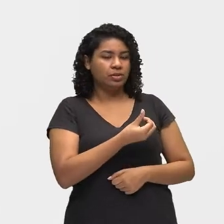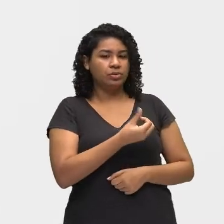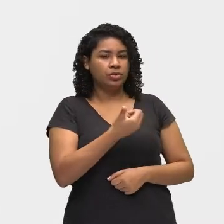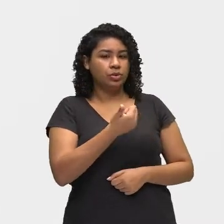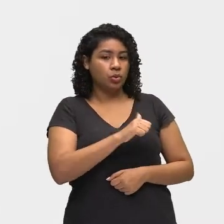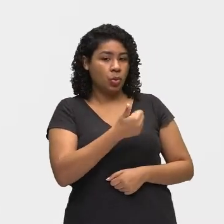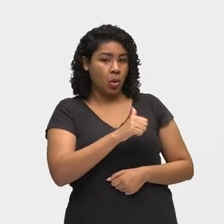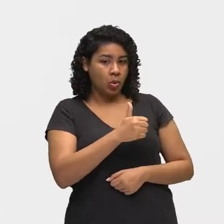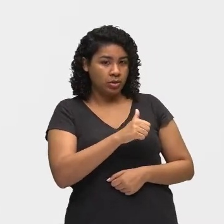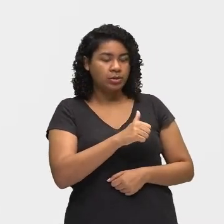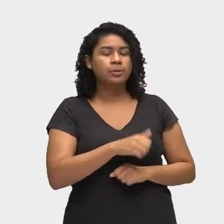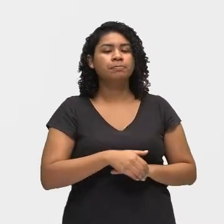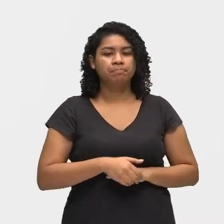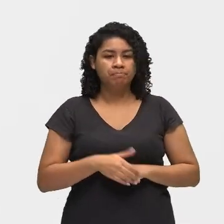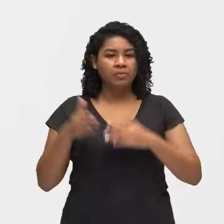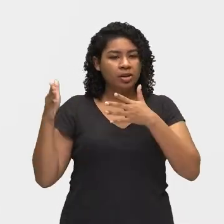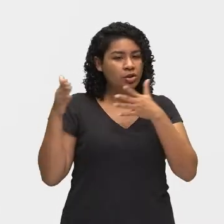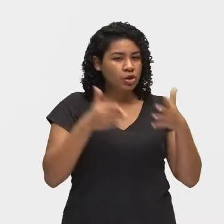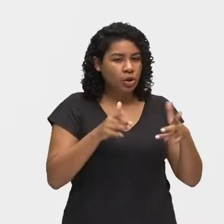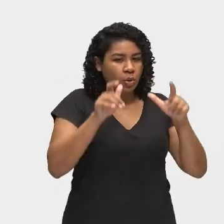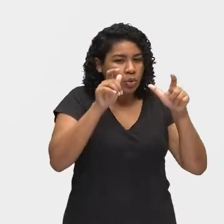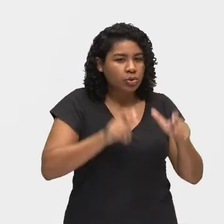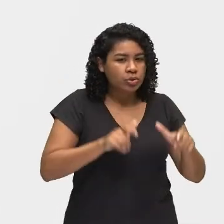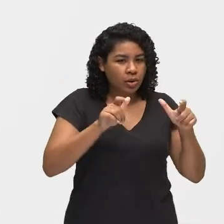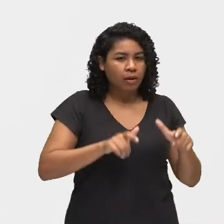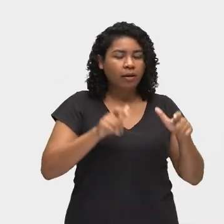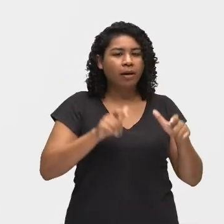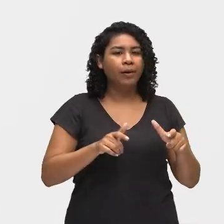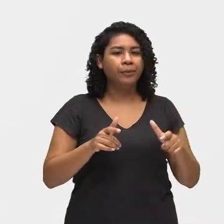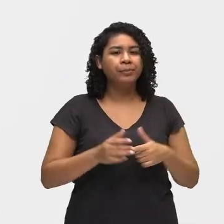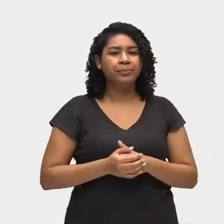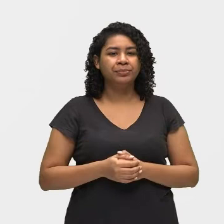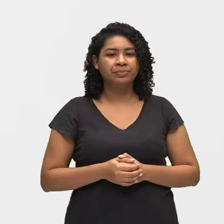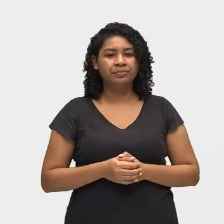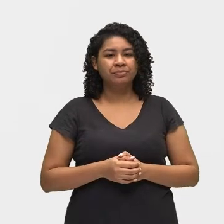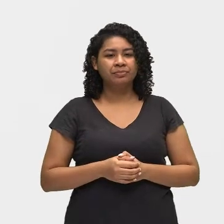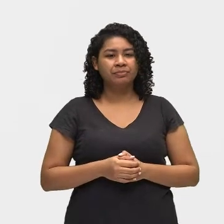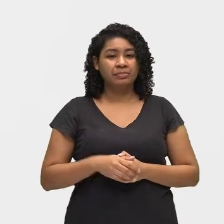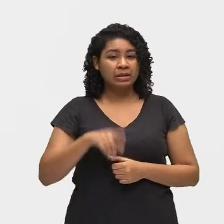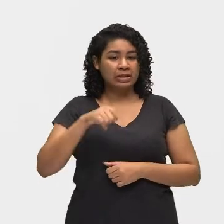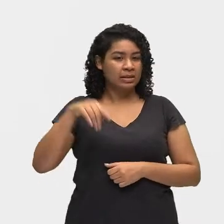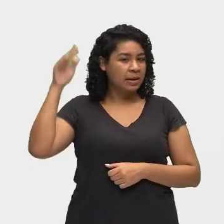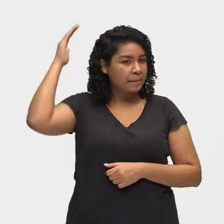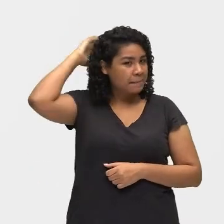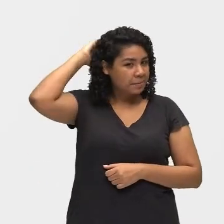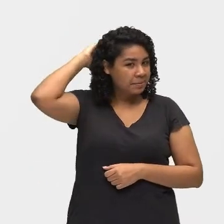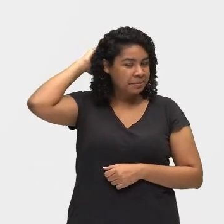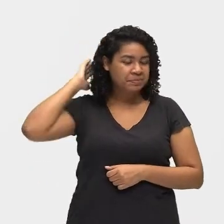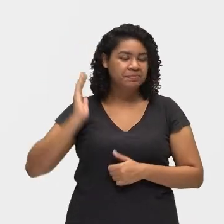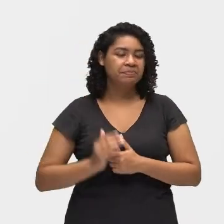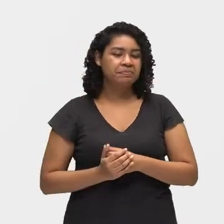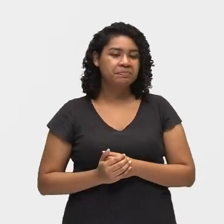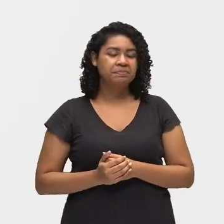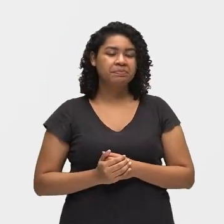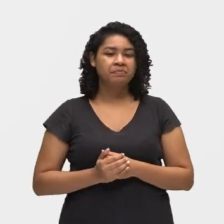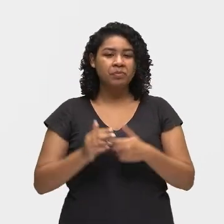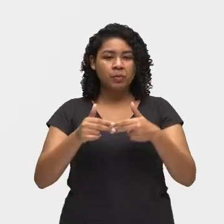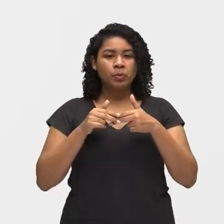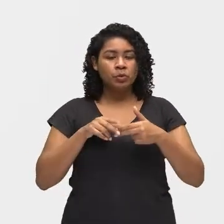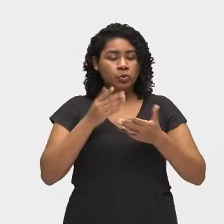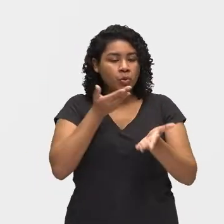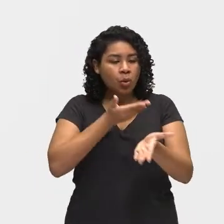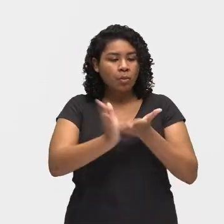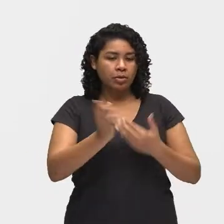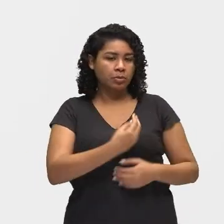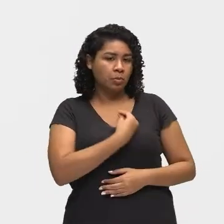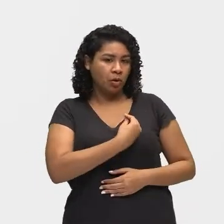1611, ali que hoje corresponde ao atual estado de Belém, que ele vai se estabelecer e vai começar